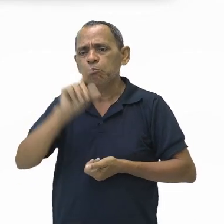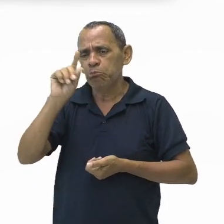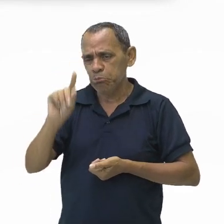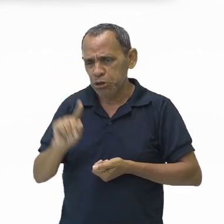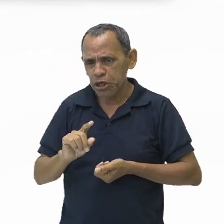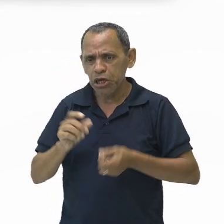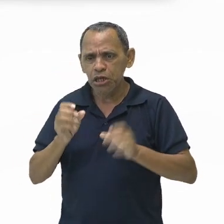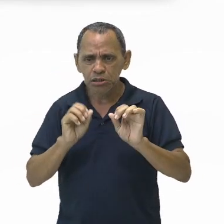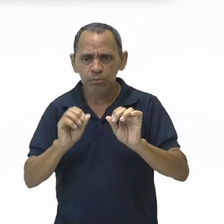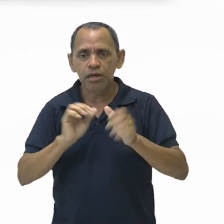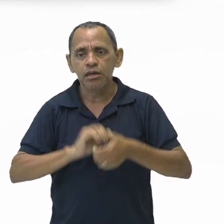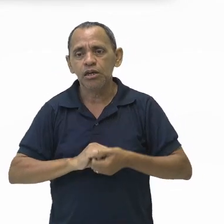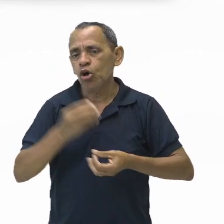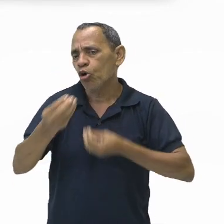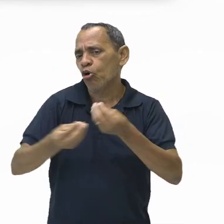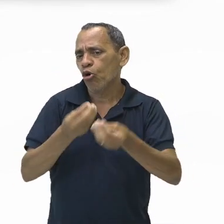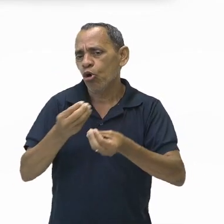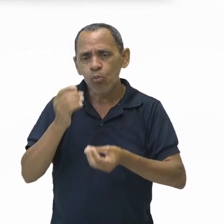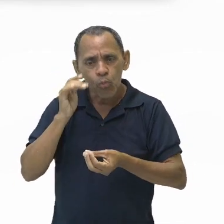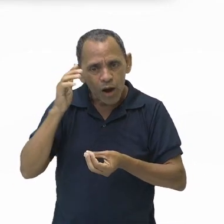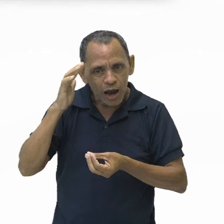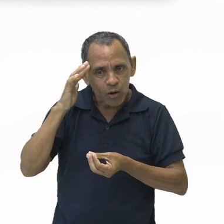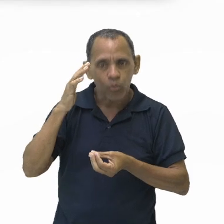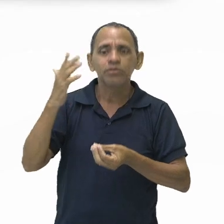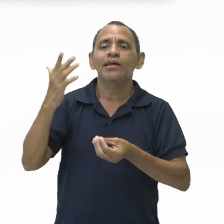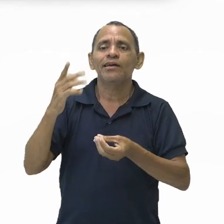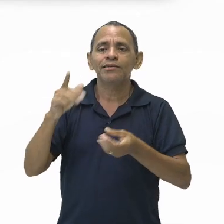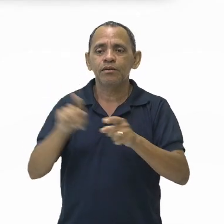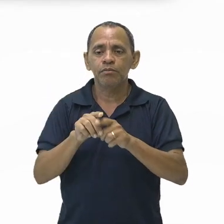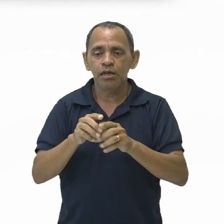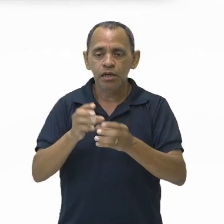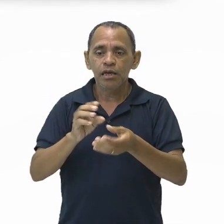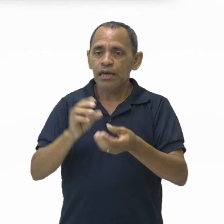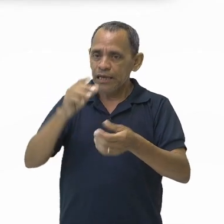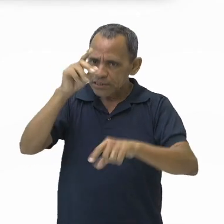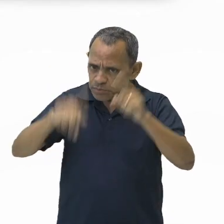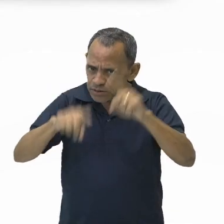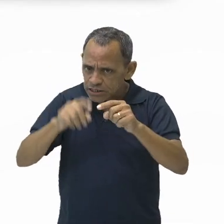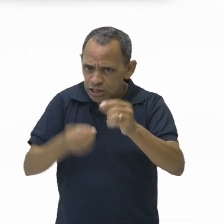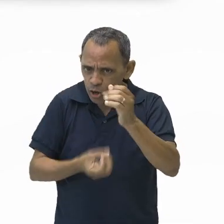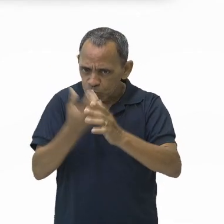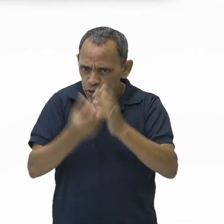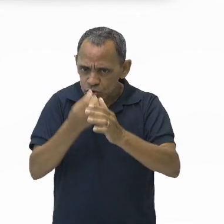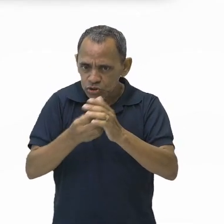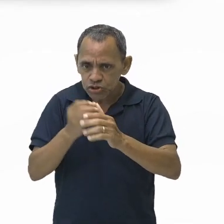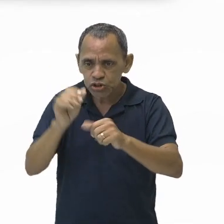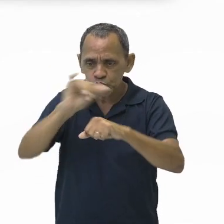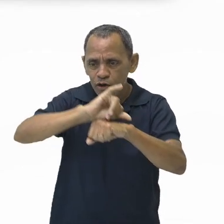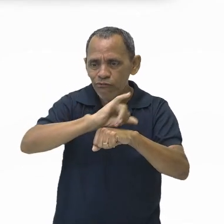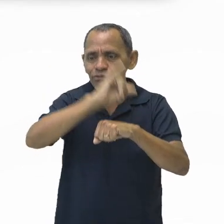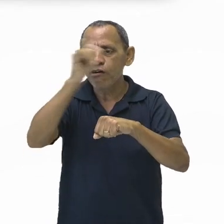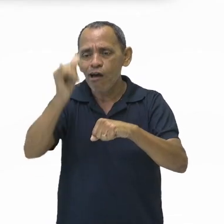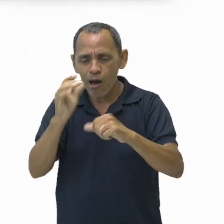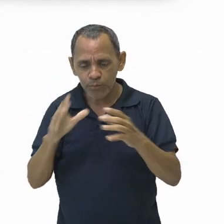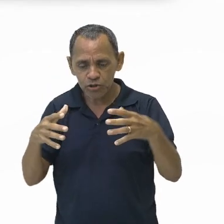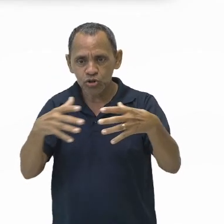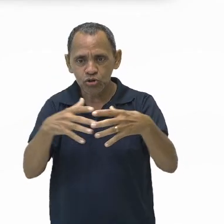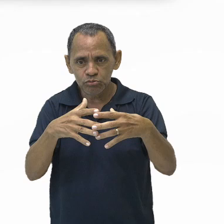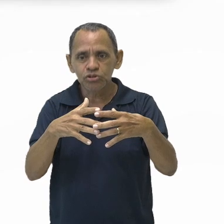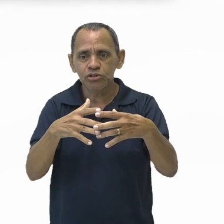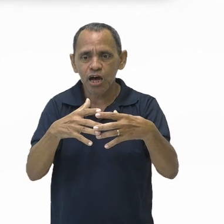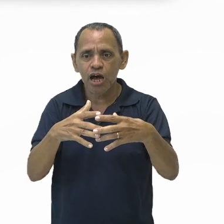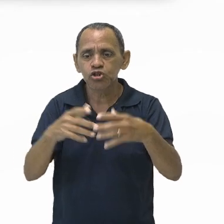média escala, né, e mandar para as comunidades locais ali. E ainda tem, como a gente vai ver na próxima tela,